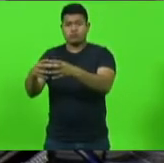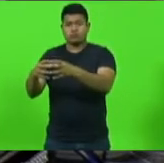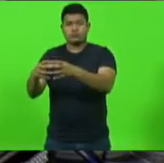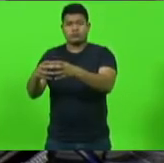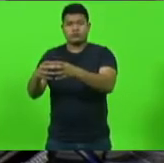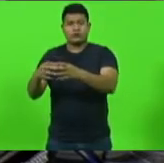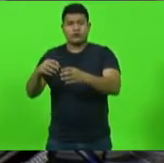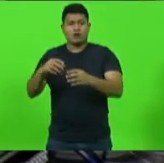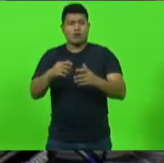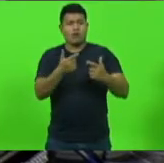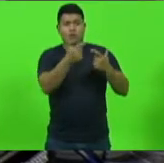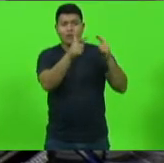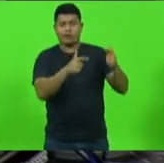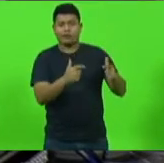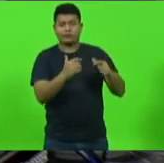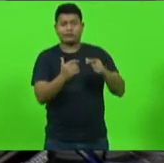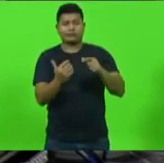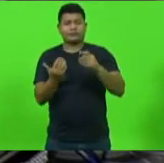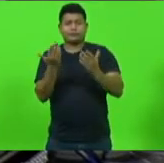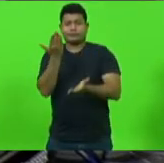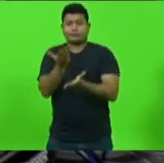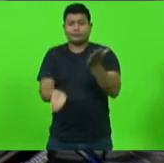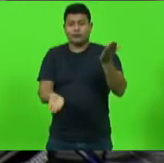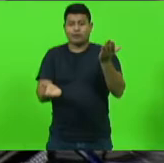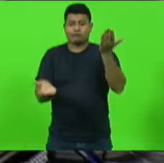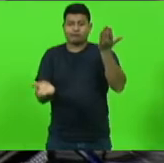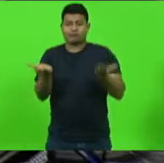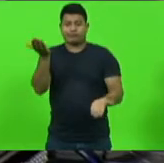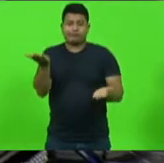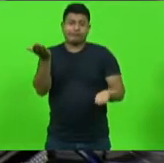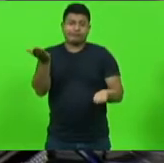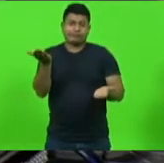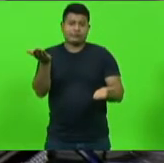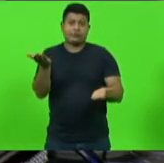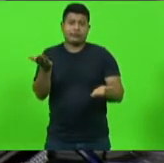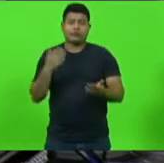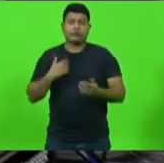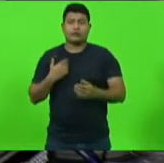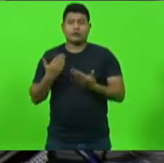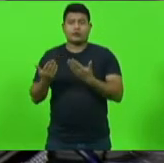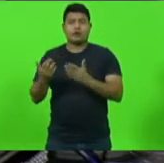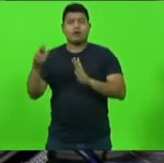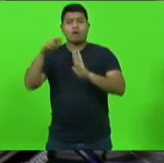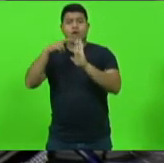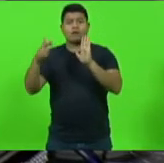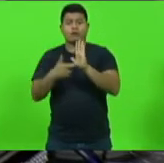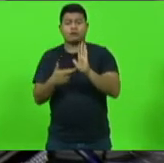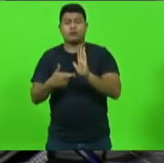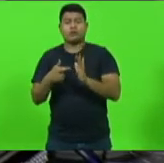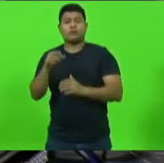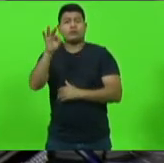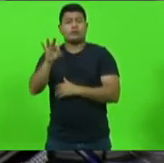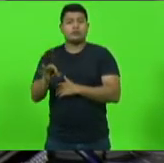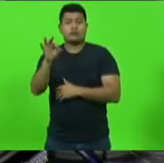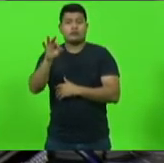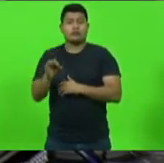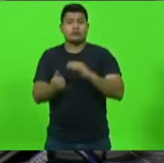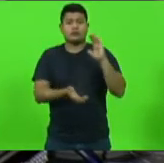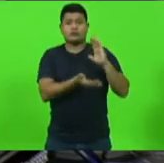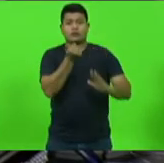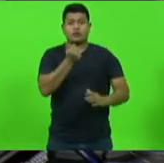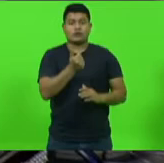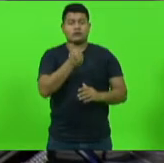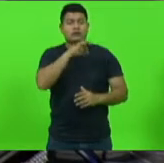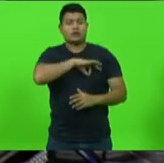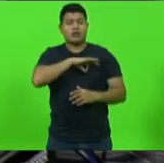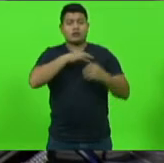quando o Estado de Santa Catarina implantou o regime de subsídio, tirando aí a questão salarial. E